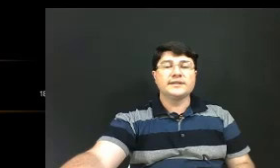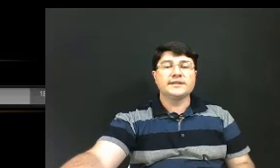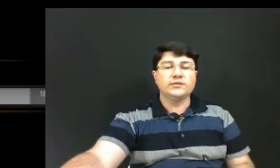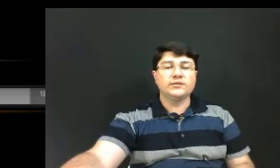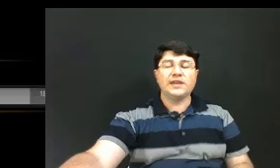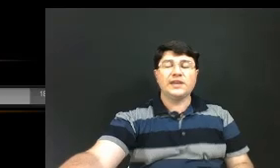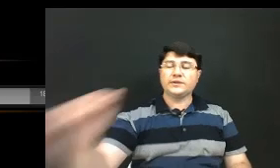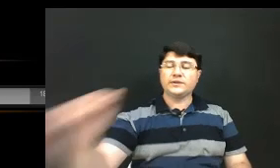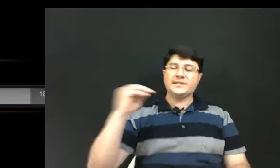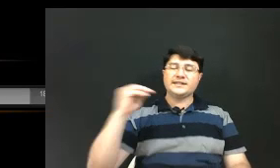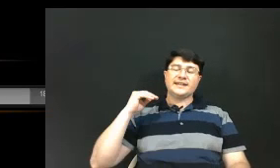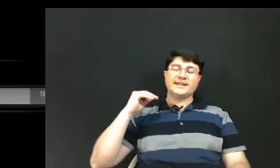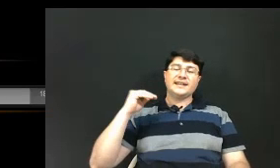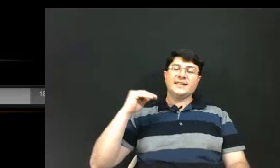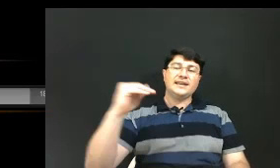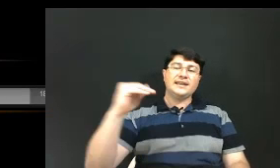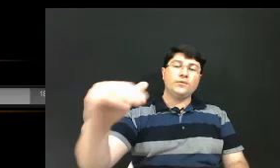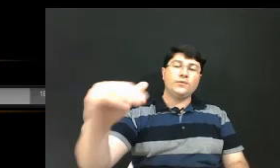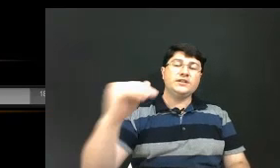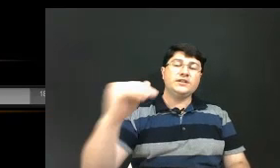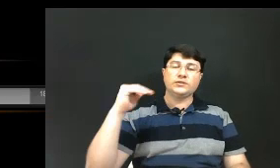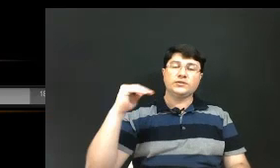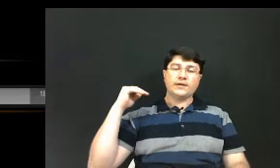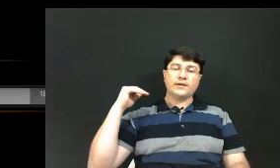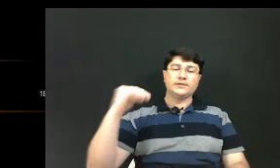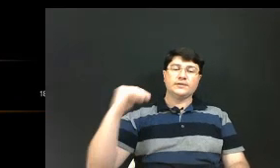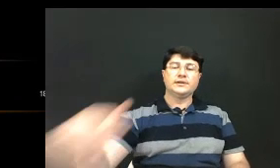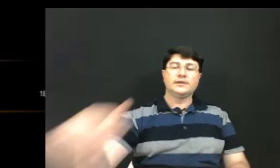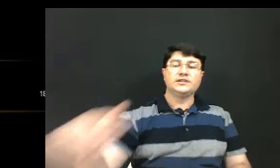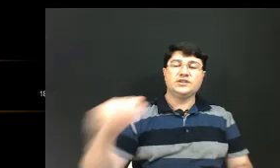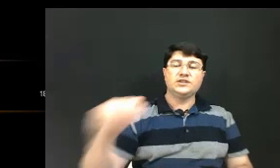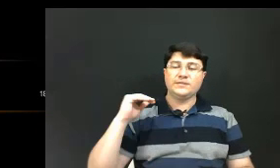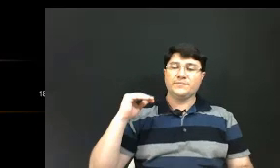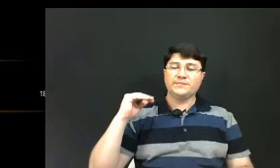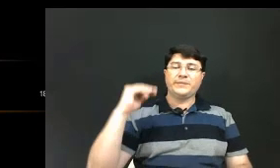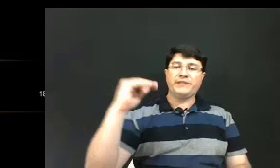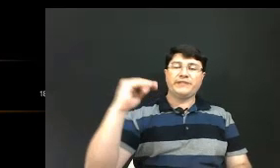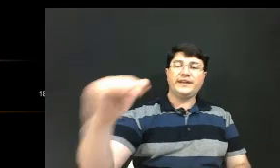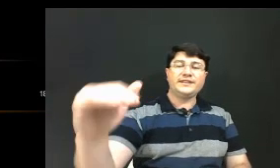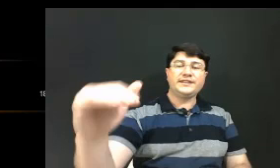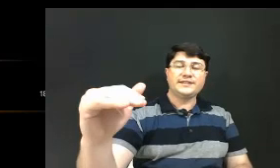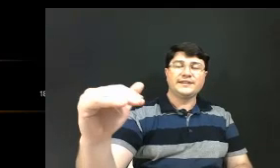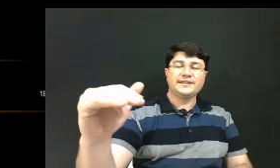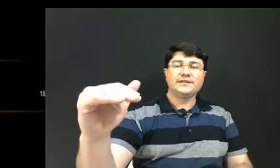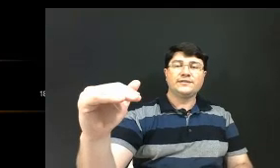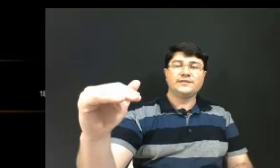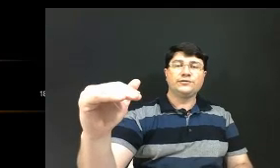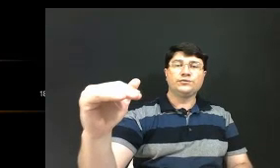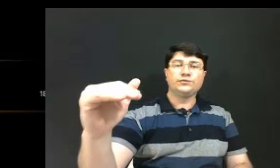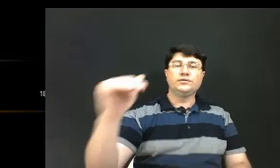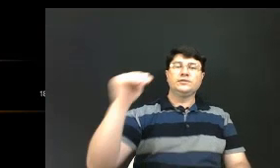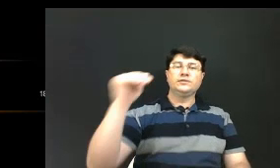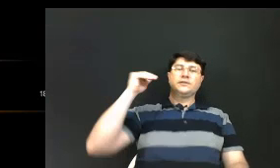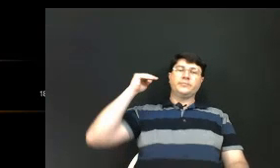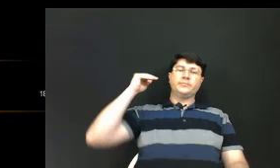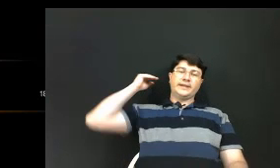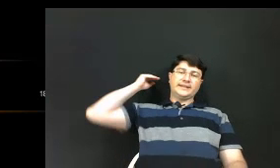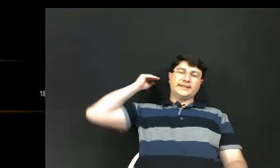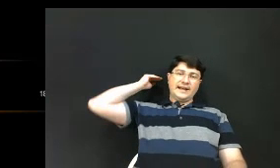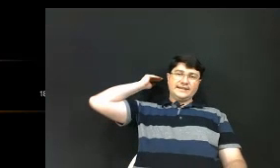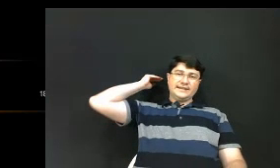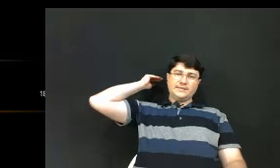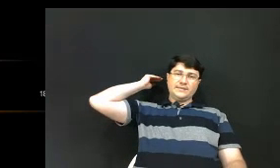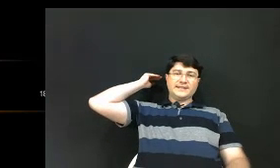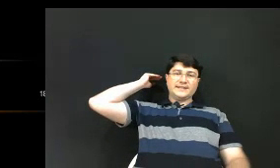a mudança do tempo. Então, ele segue essa linha horizontal de para frente, futuro,